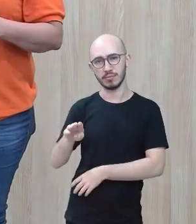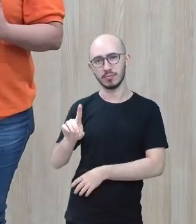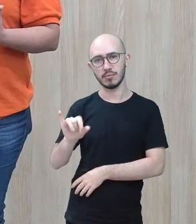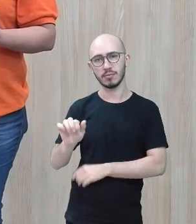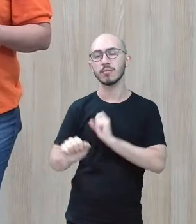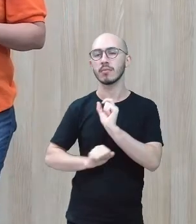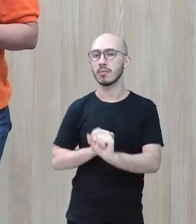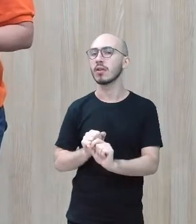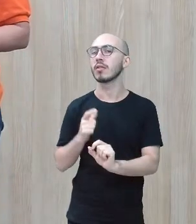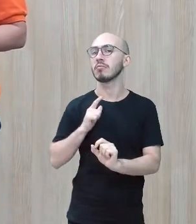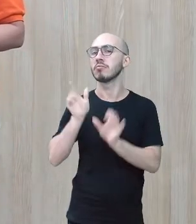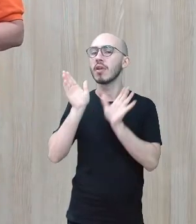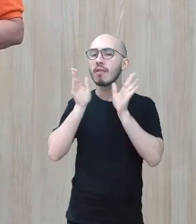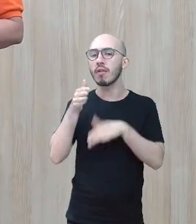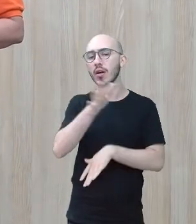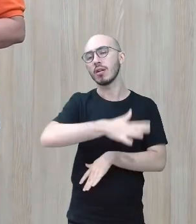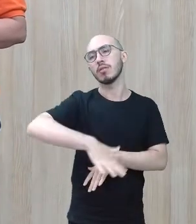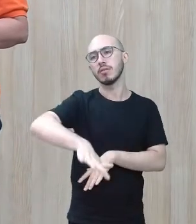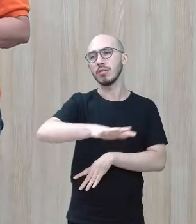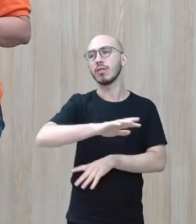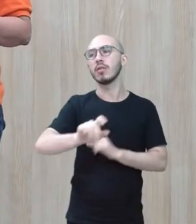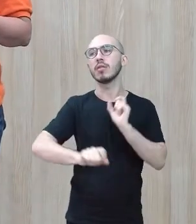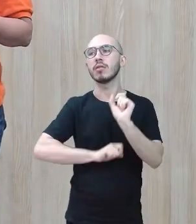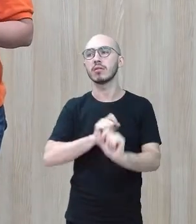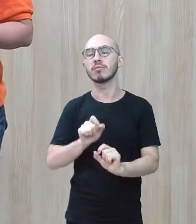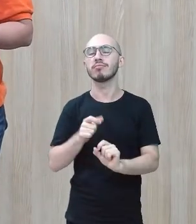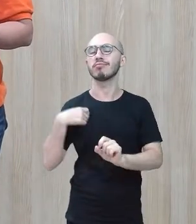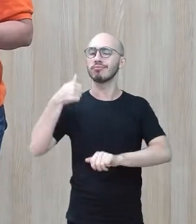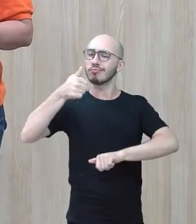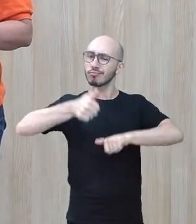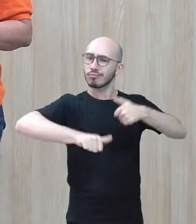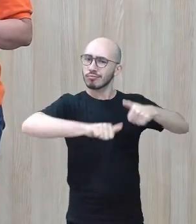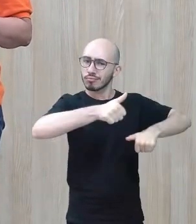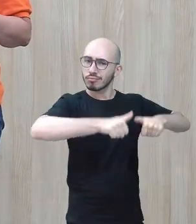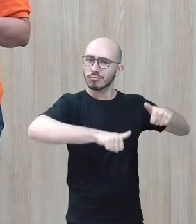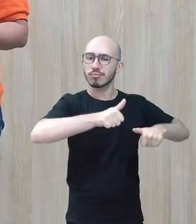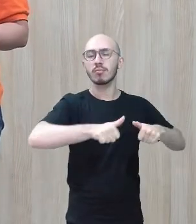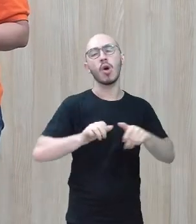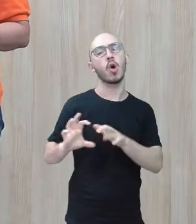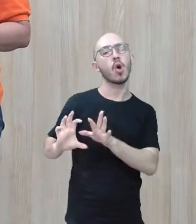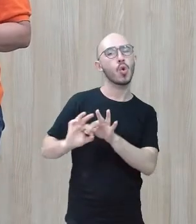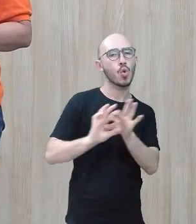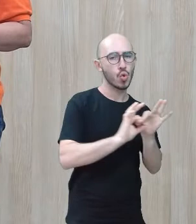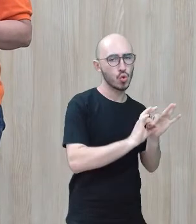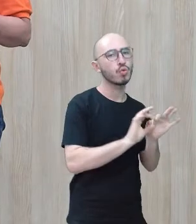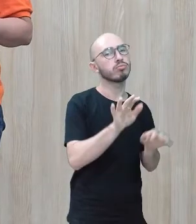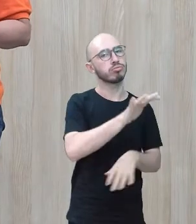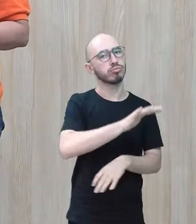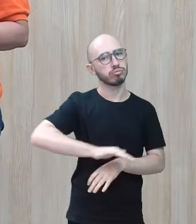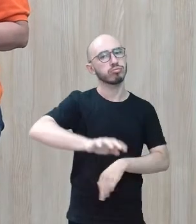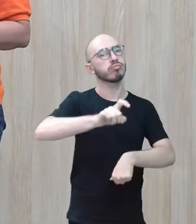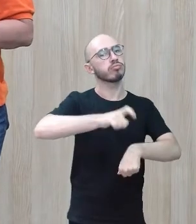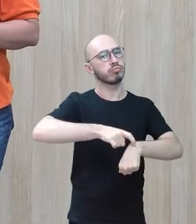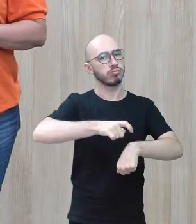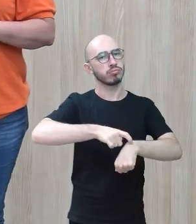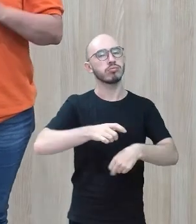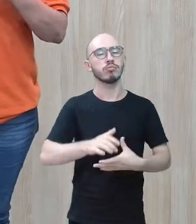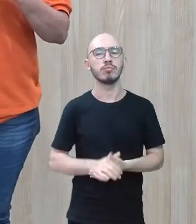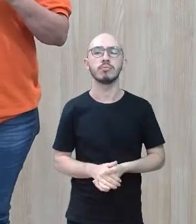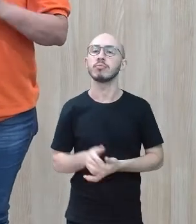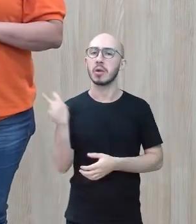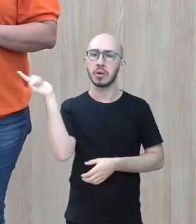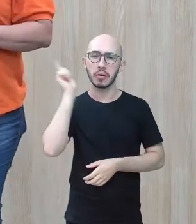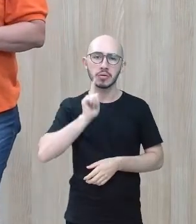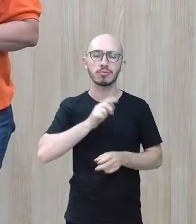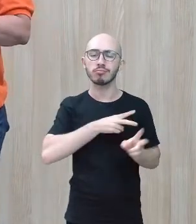se dedica, se debruça a analisar toda a situação, não é, do momento, e ele